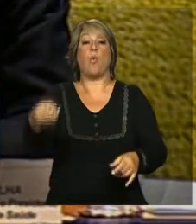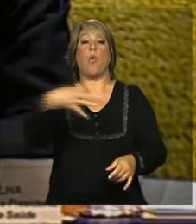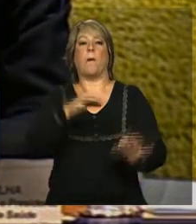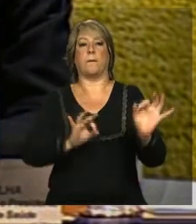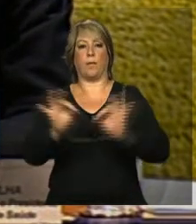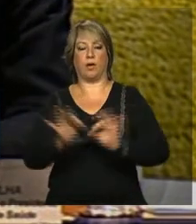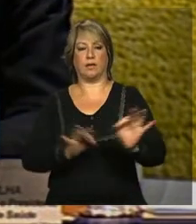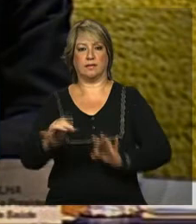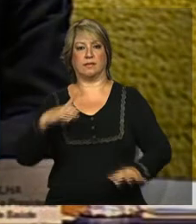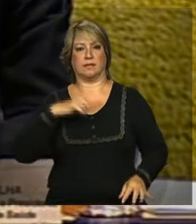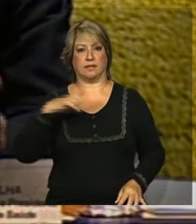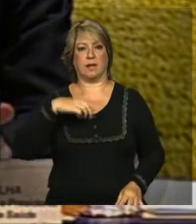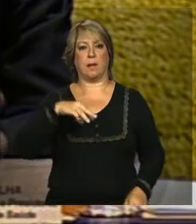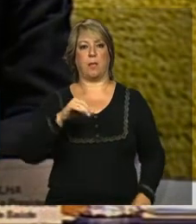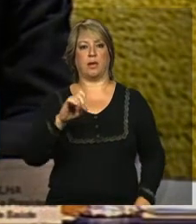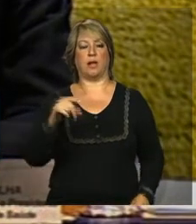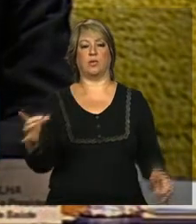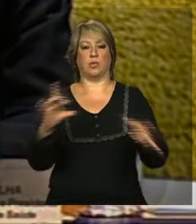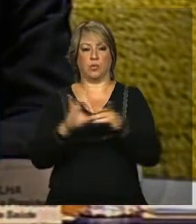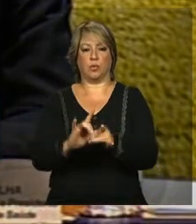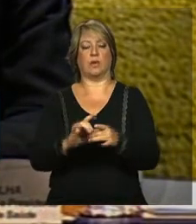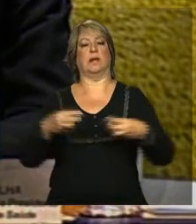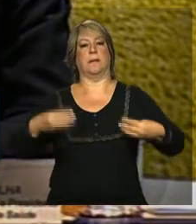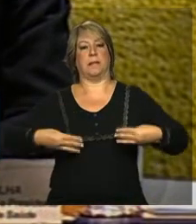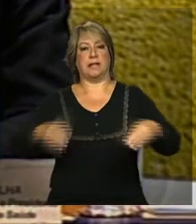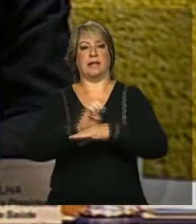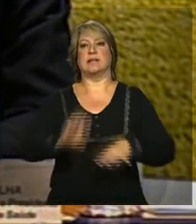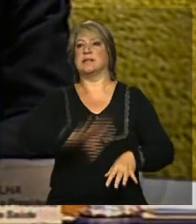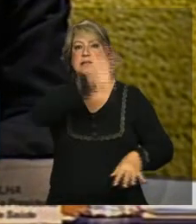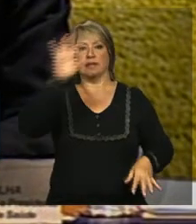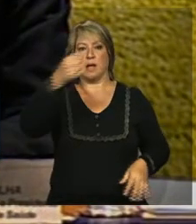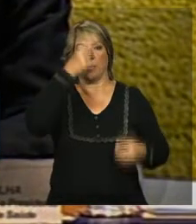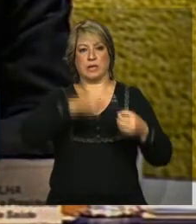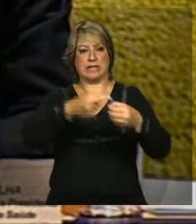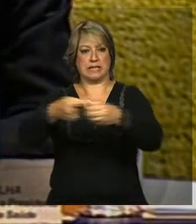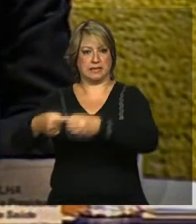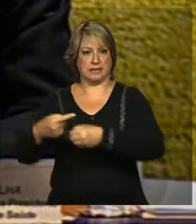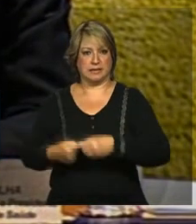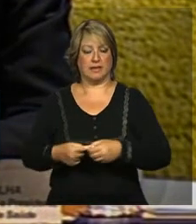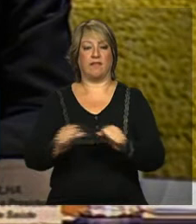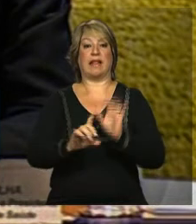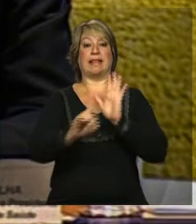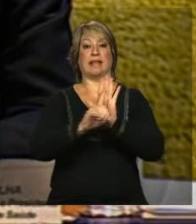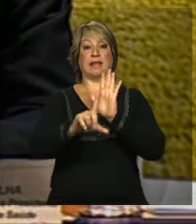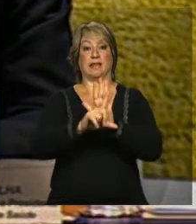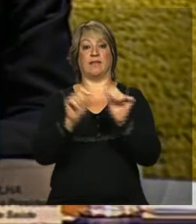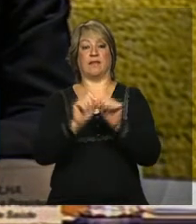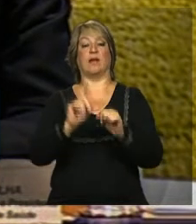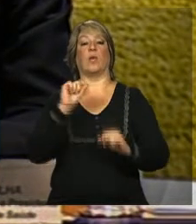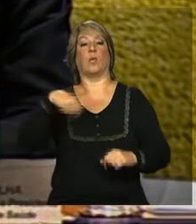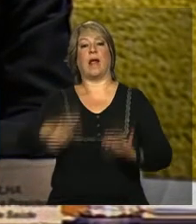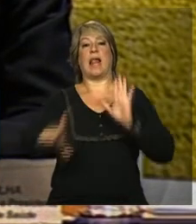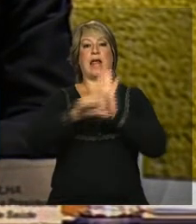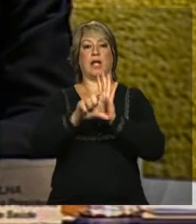de organização da relação entre Ministério estados e municípios que Foi estabelecido pelo Decreto que regulamentou a lei